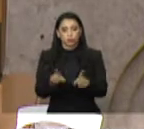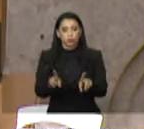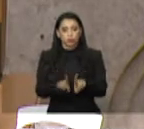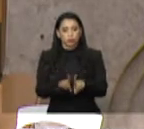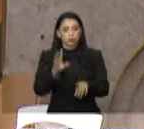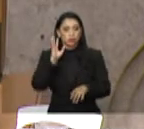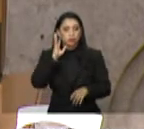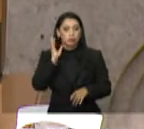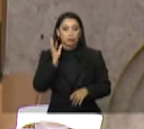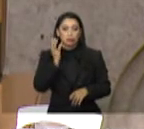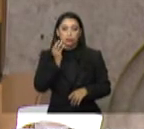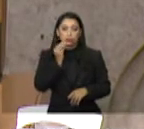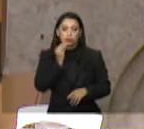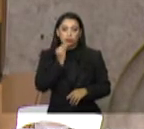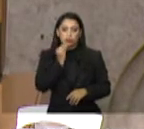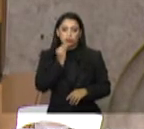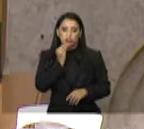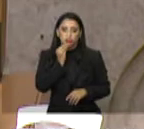toffoli